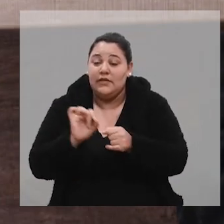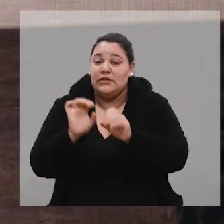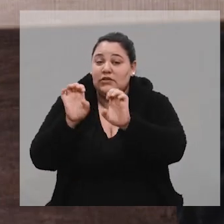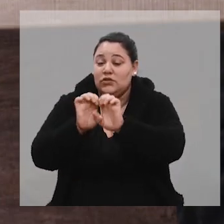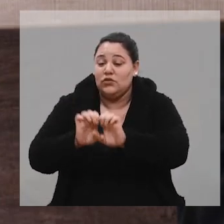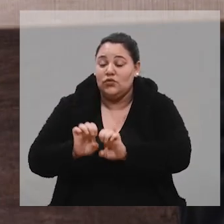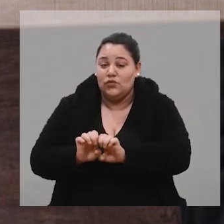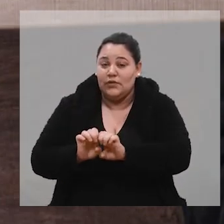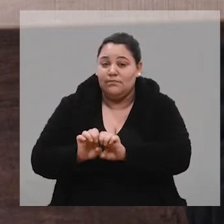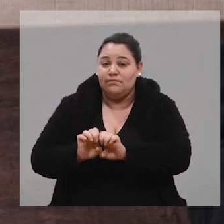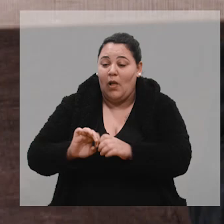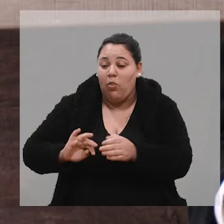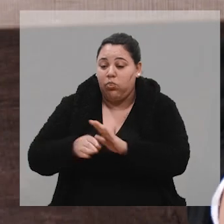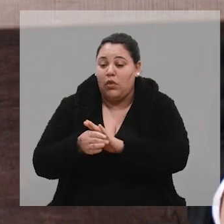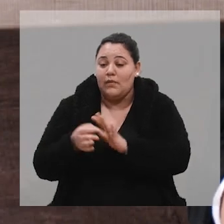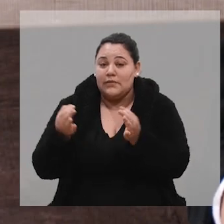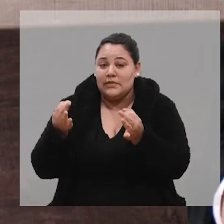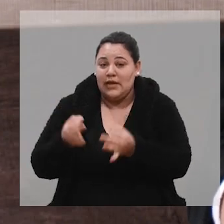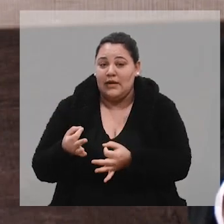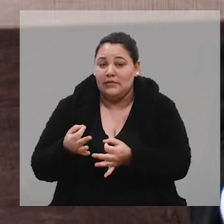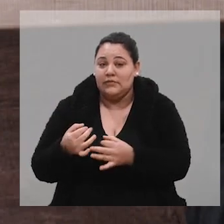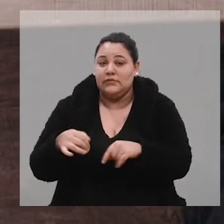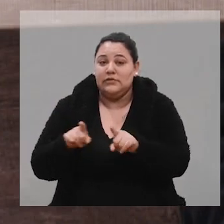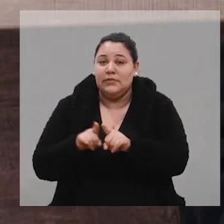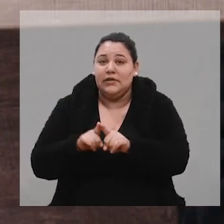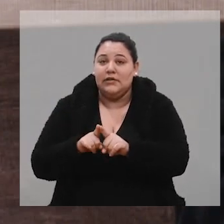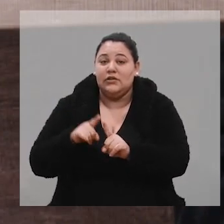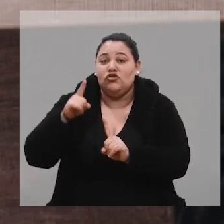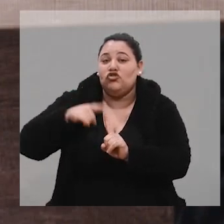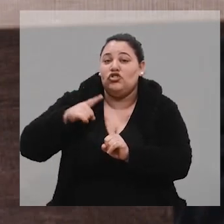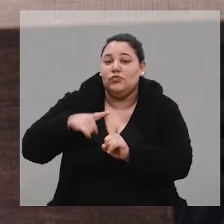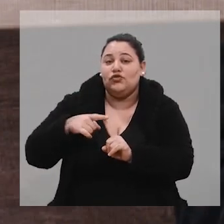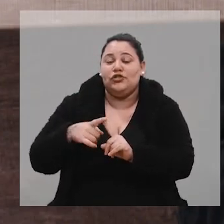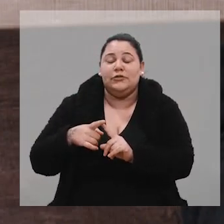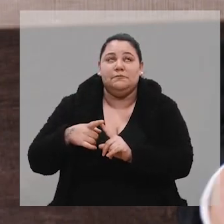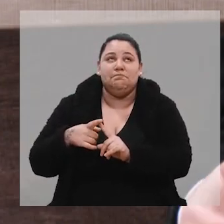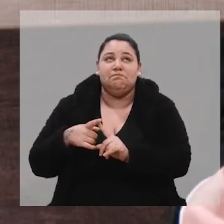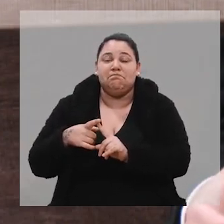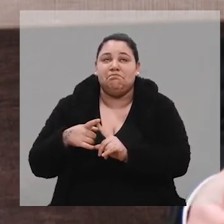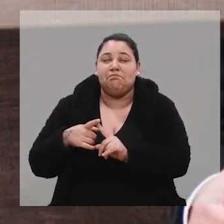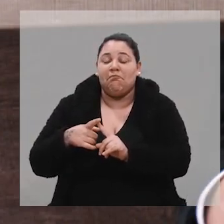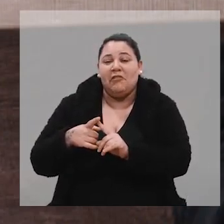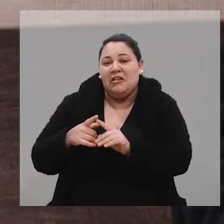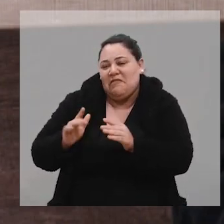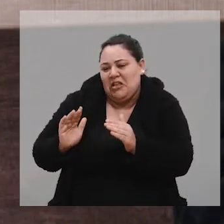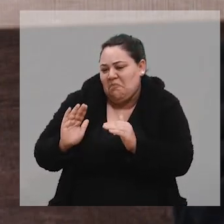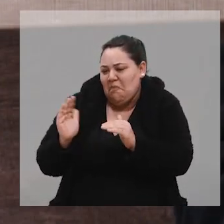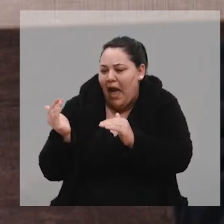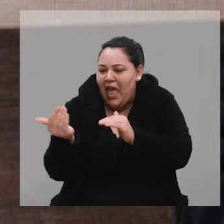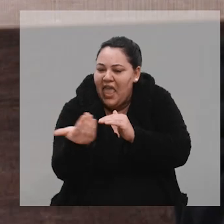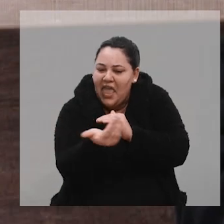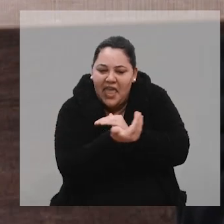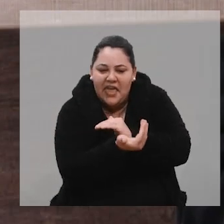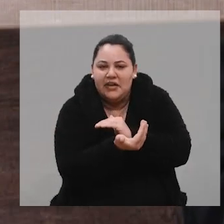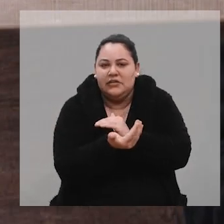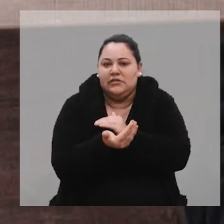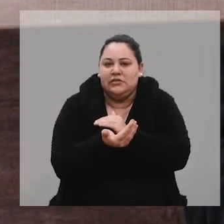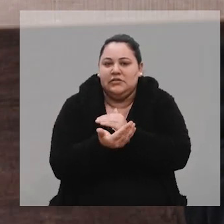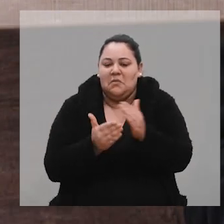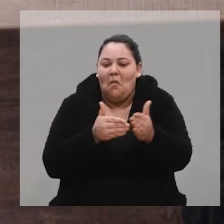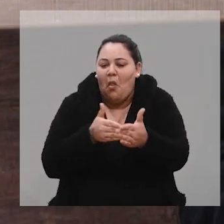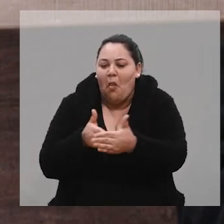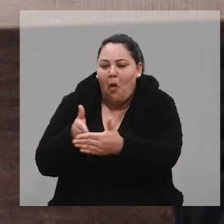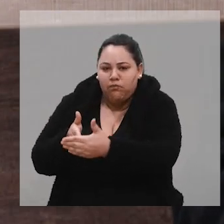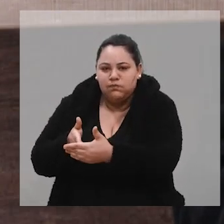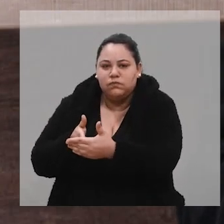fazer algumas estruturas adequadas, né? Tipo de contenções, de barreiras, enfim, ou até